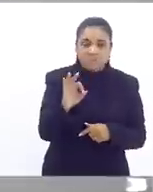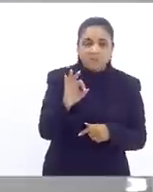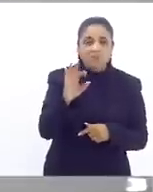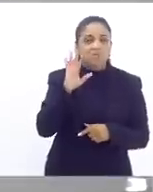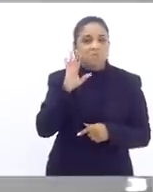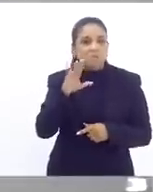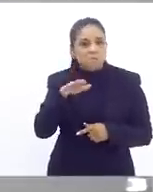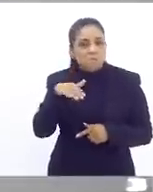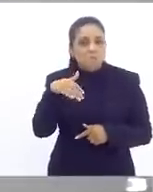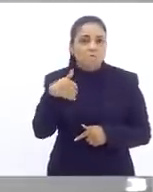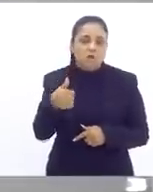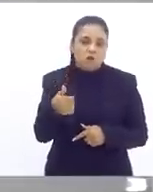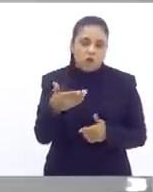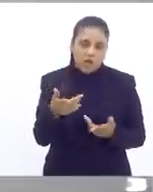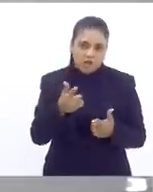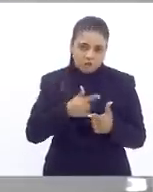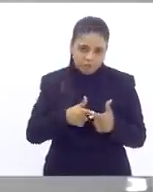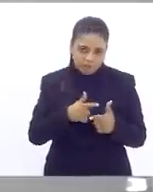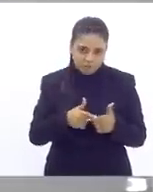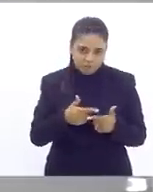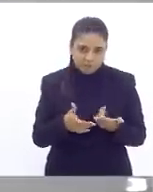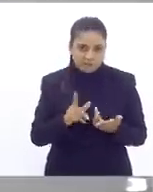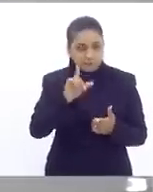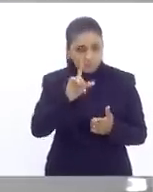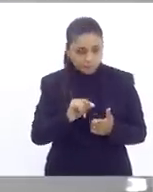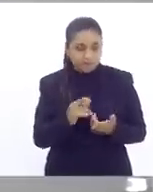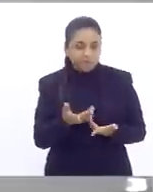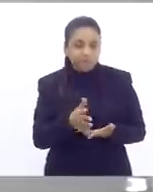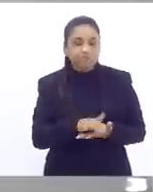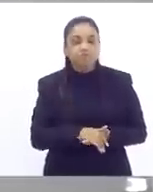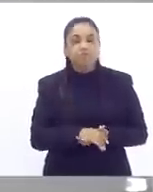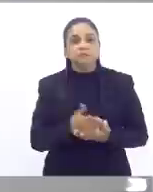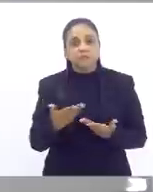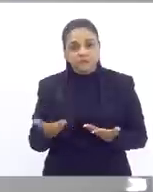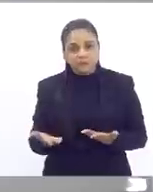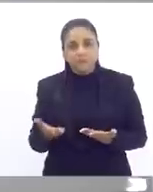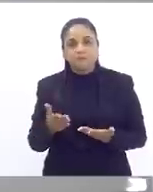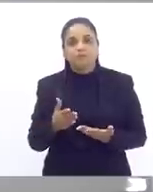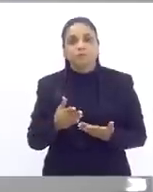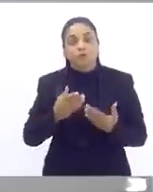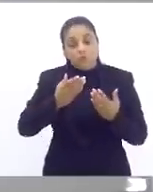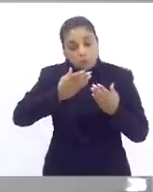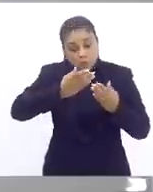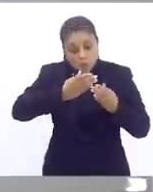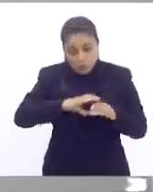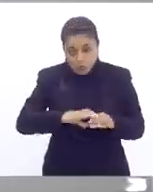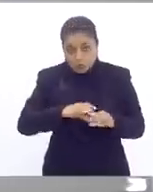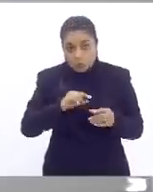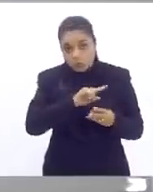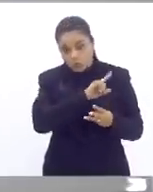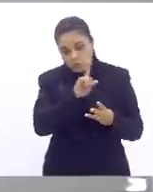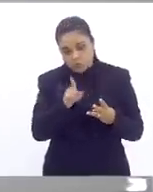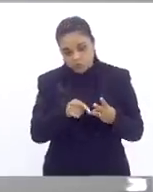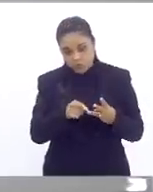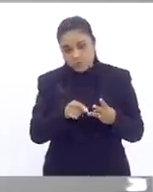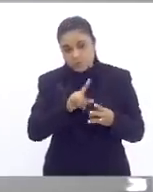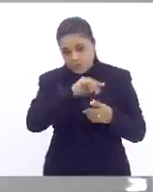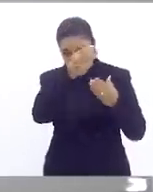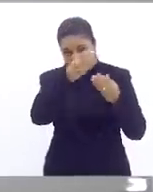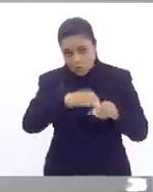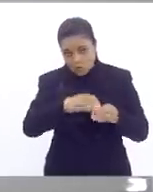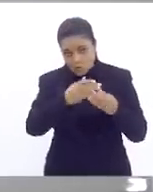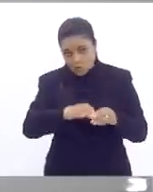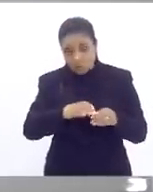acontecendo coloquei a questão do concurso e também